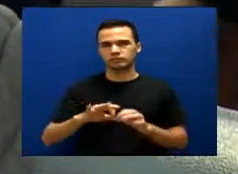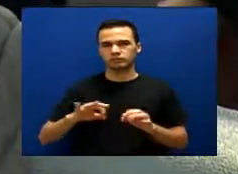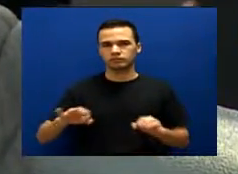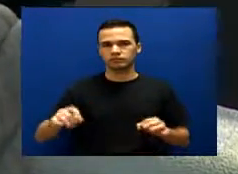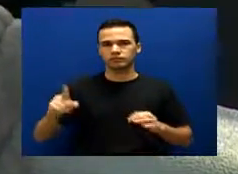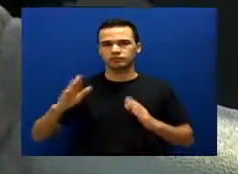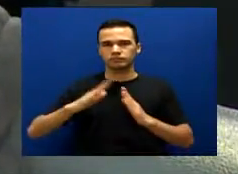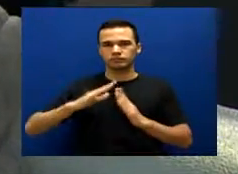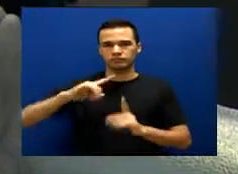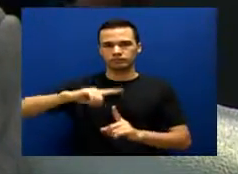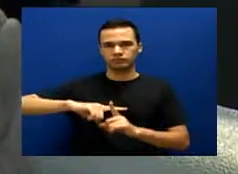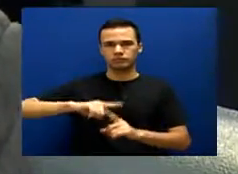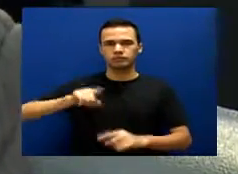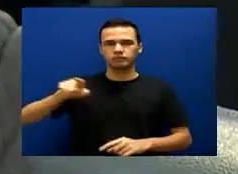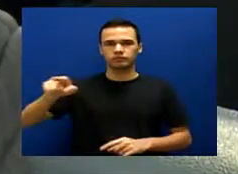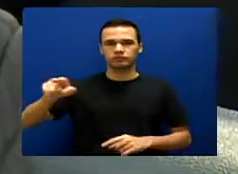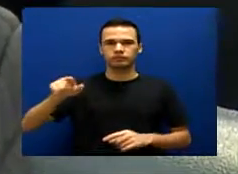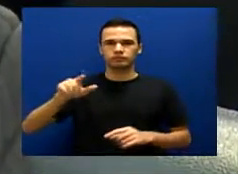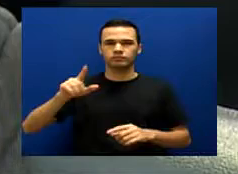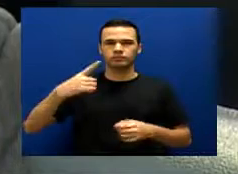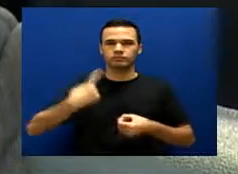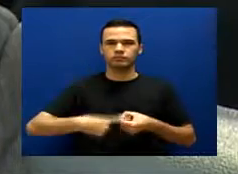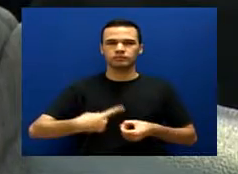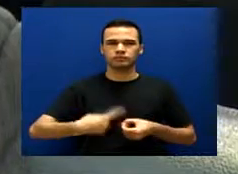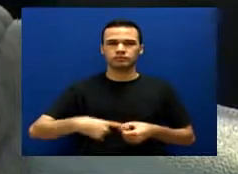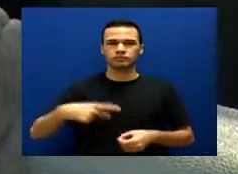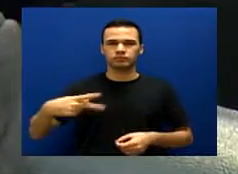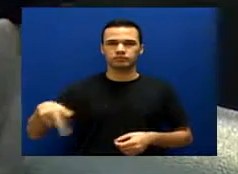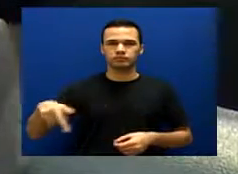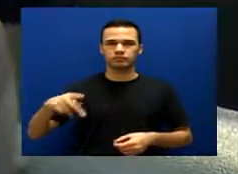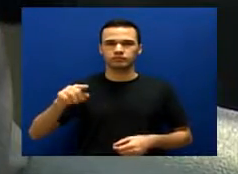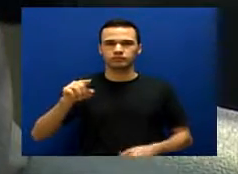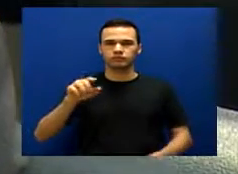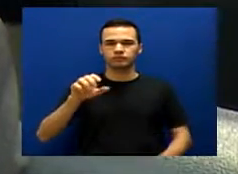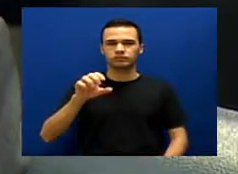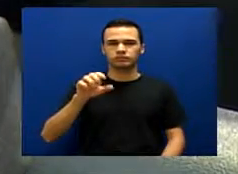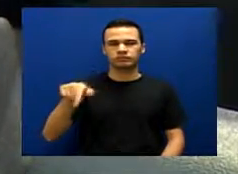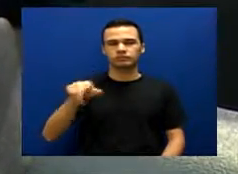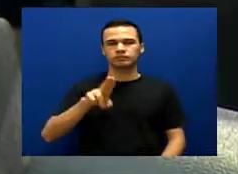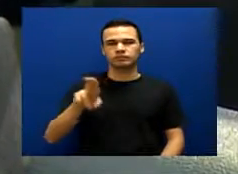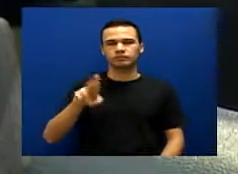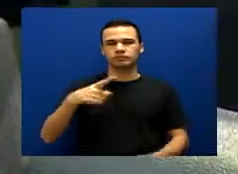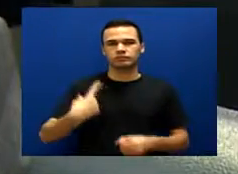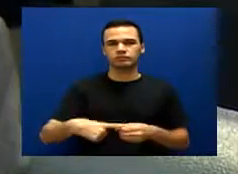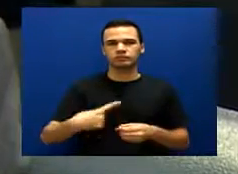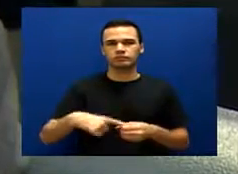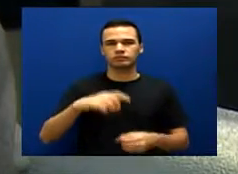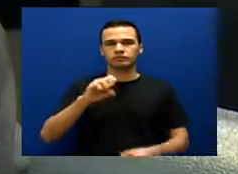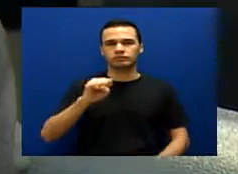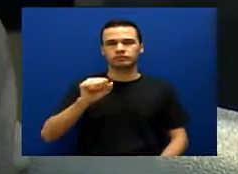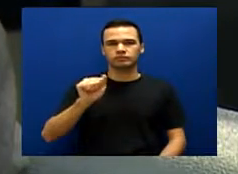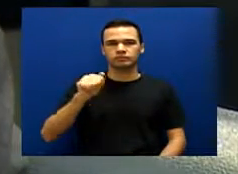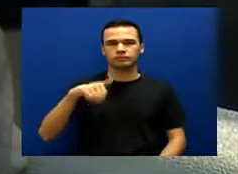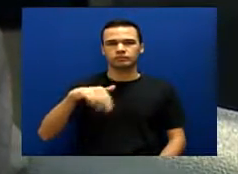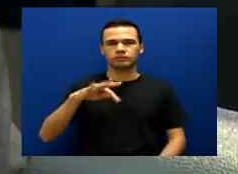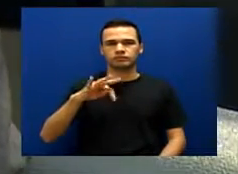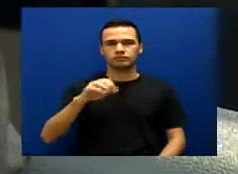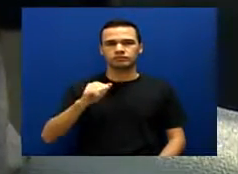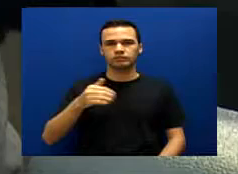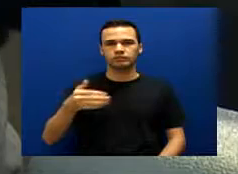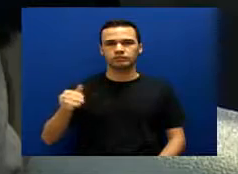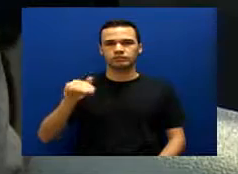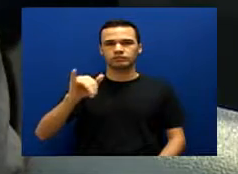Igreja Evangélica Assembleia de Deus, na minha cidade natal, em Santa Inês. que nos dias 11, 12 e 13